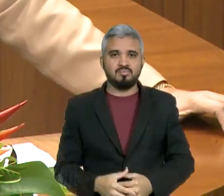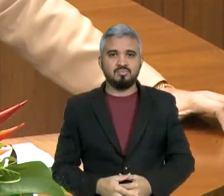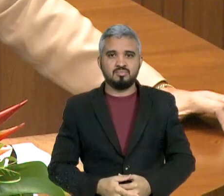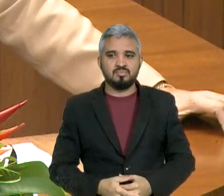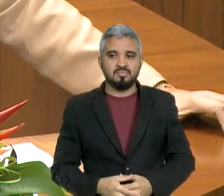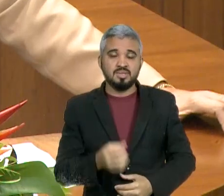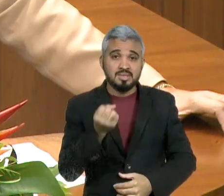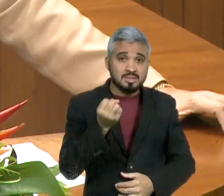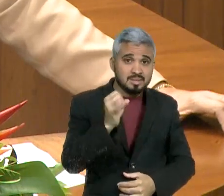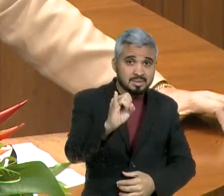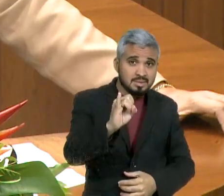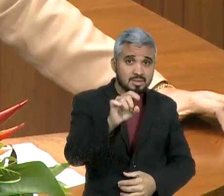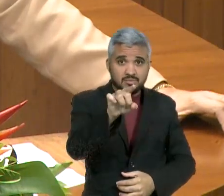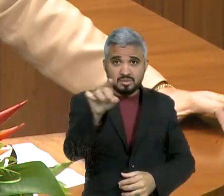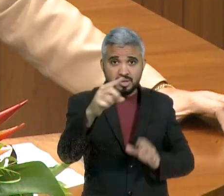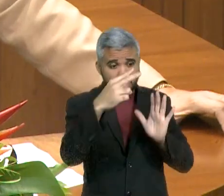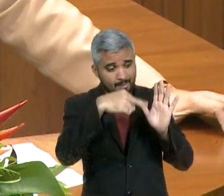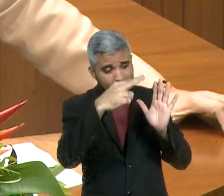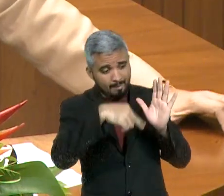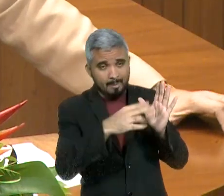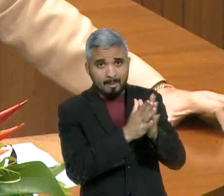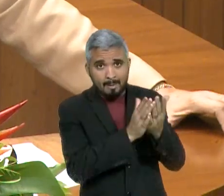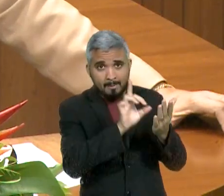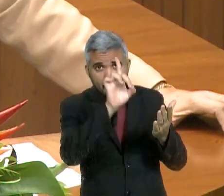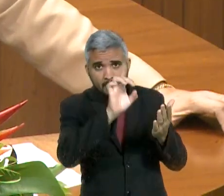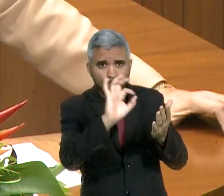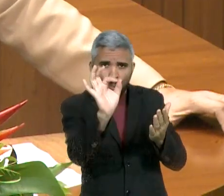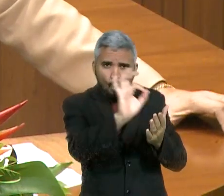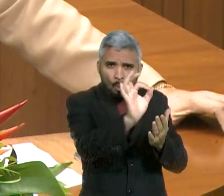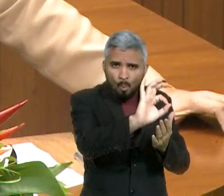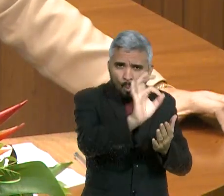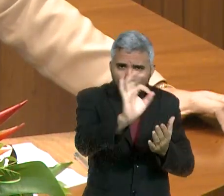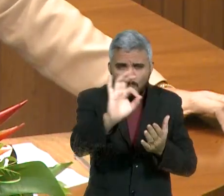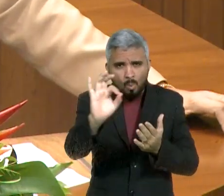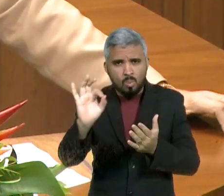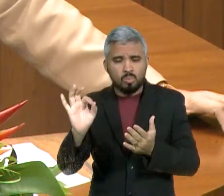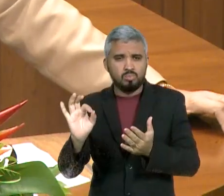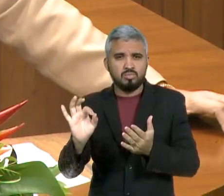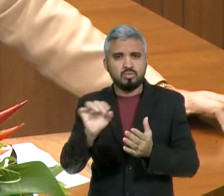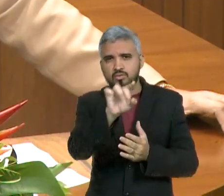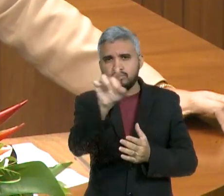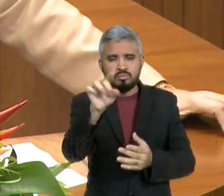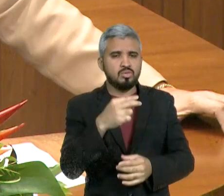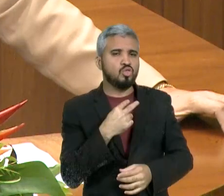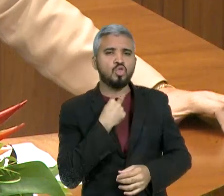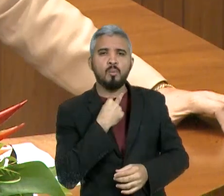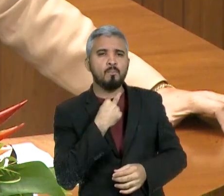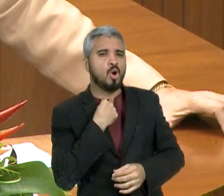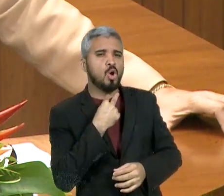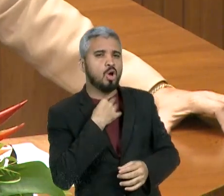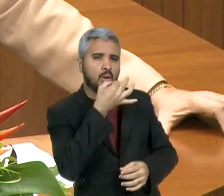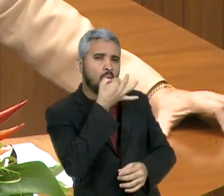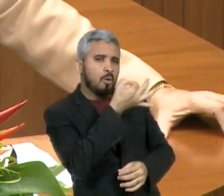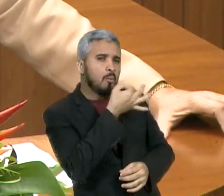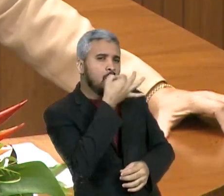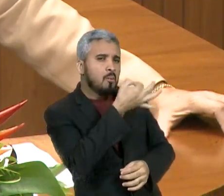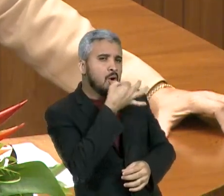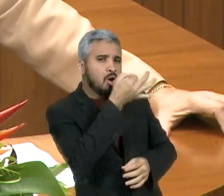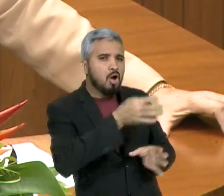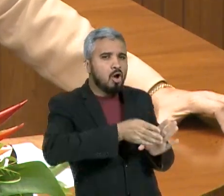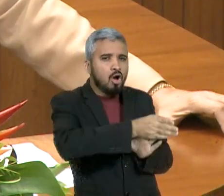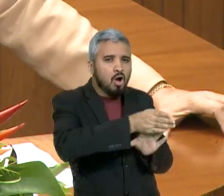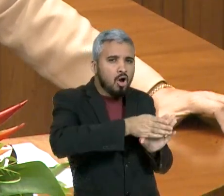não lê a Bíblia não tem respaldo nenhum para dar pitaco e querer